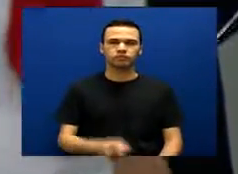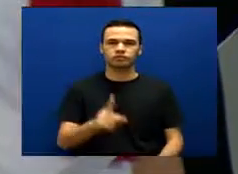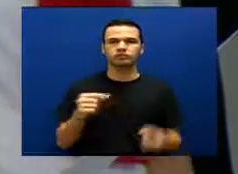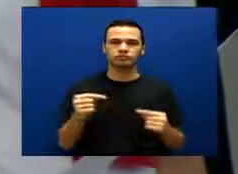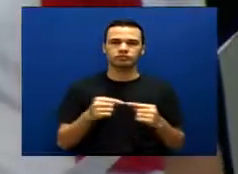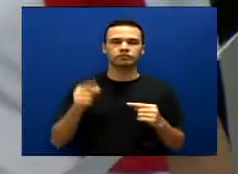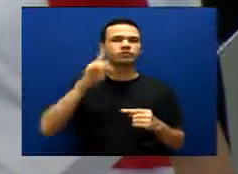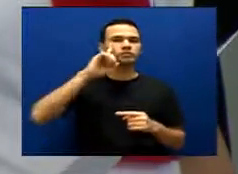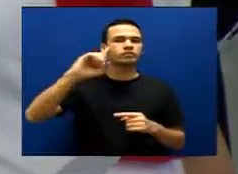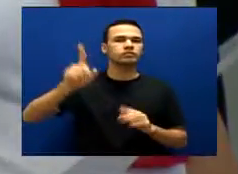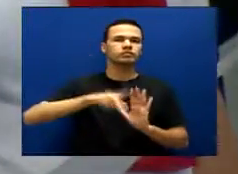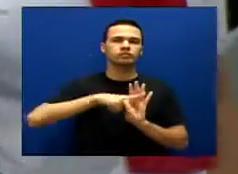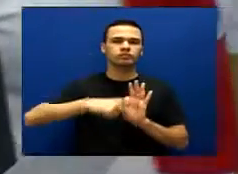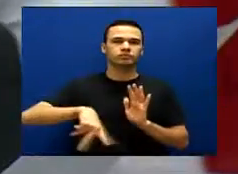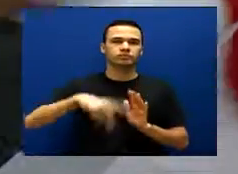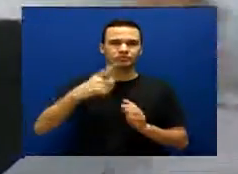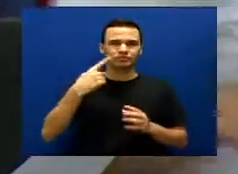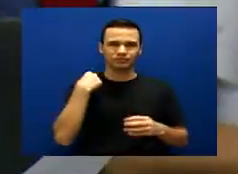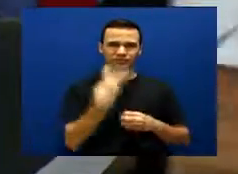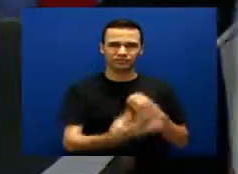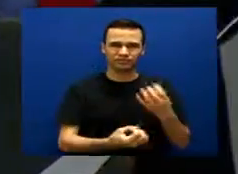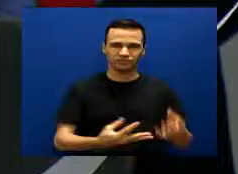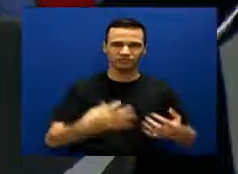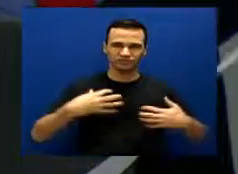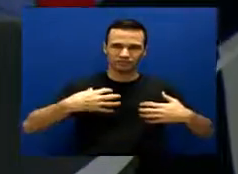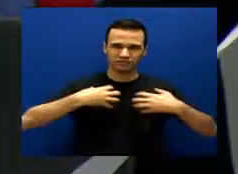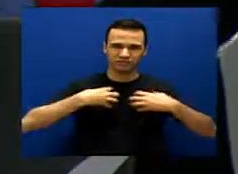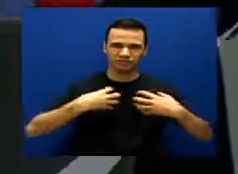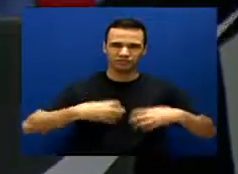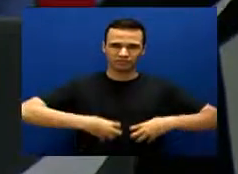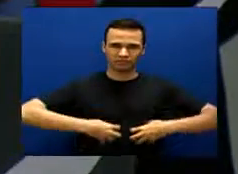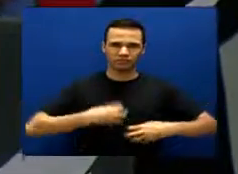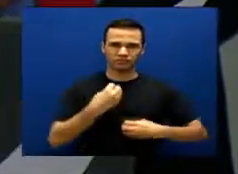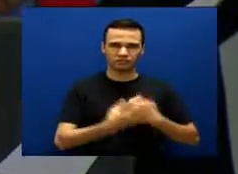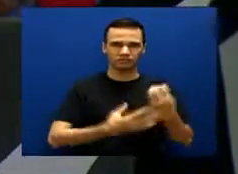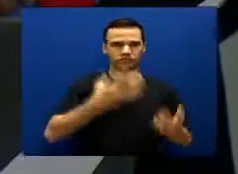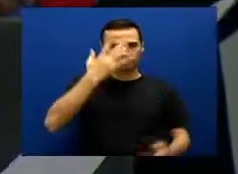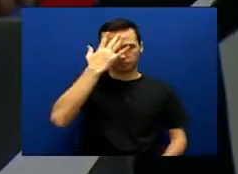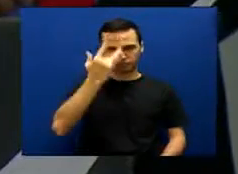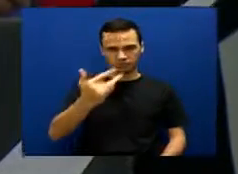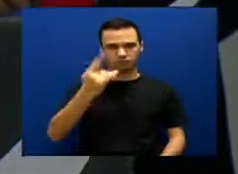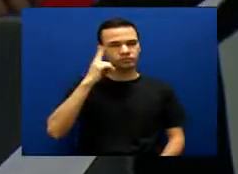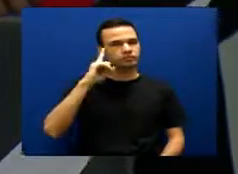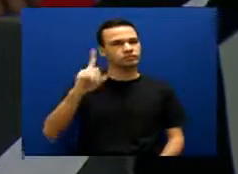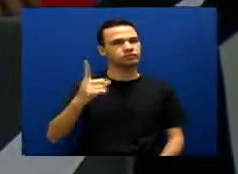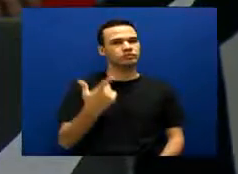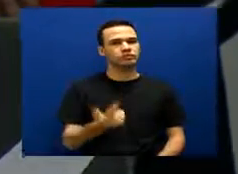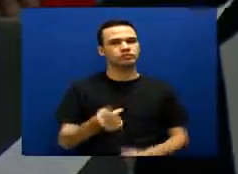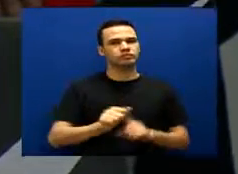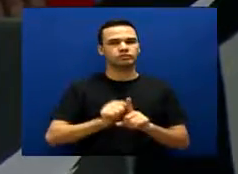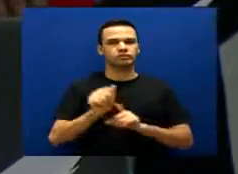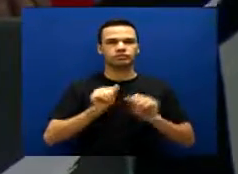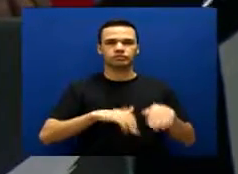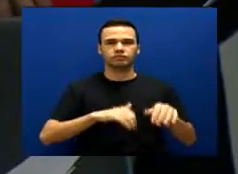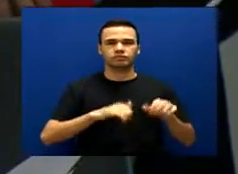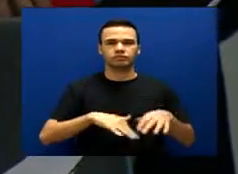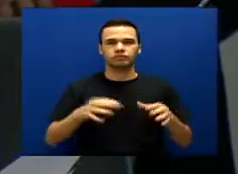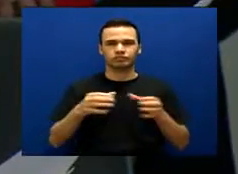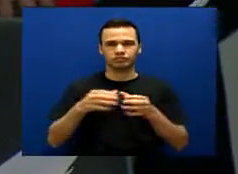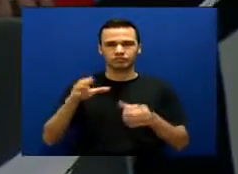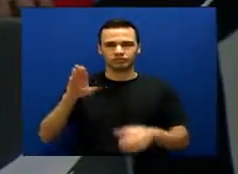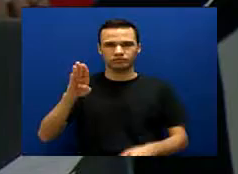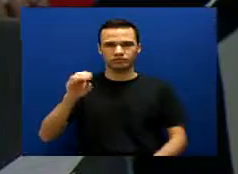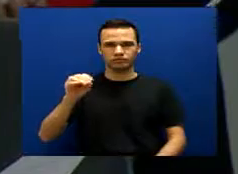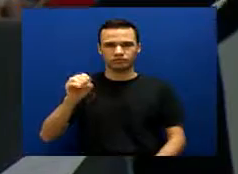razão do Dia Nacional de Doação de Órgãos, comemorado amanhã, dia 27 de setembro. O Banco de Olhos